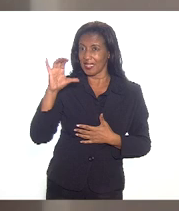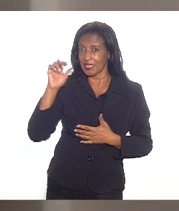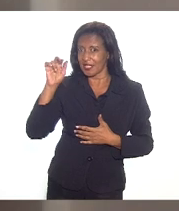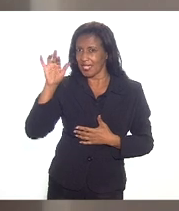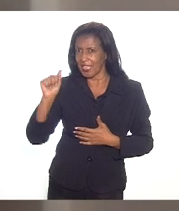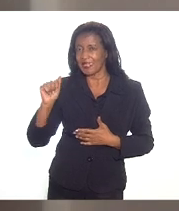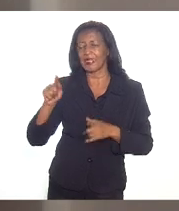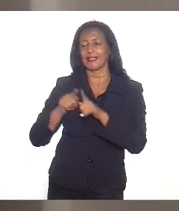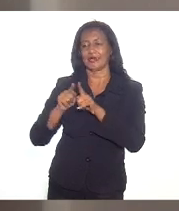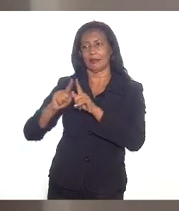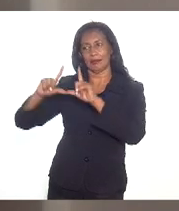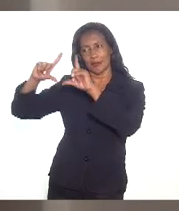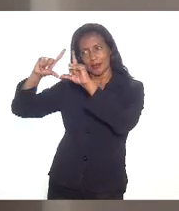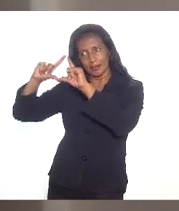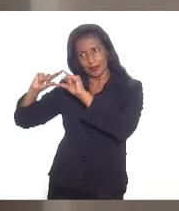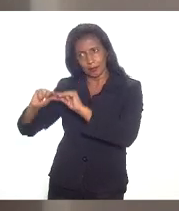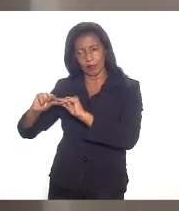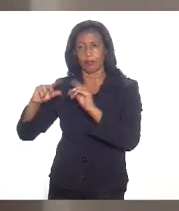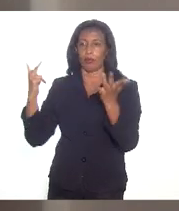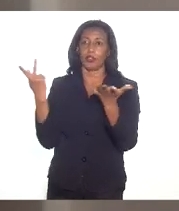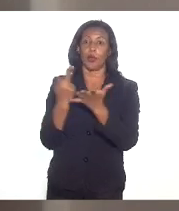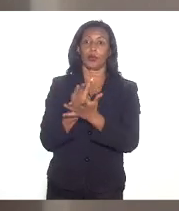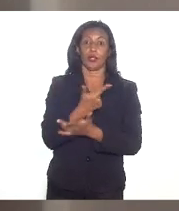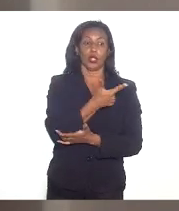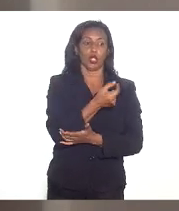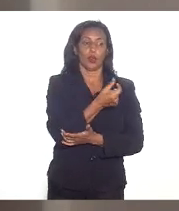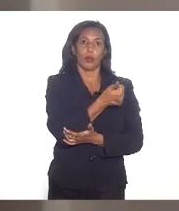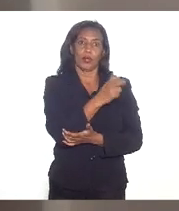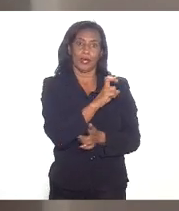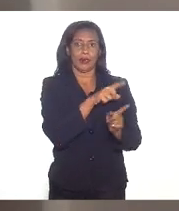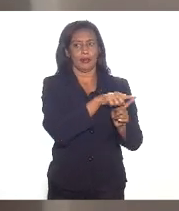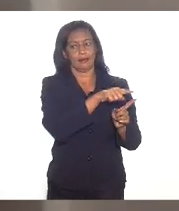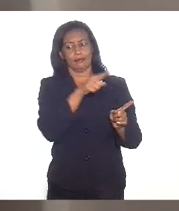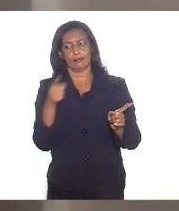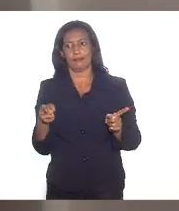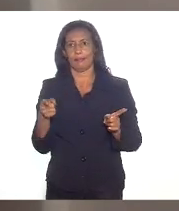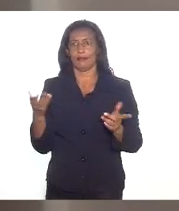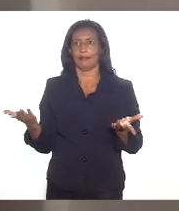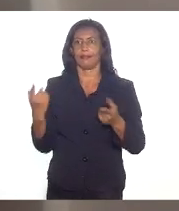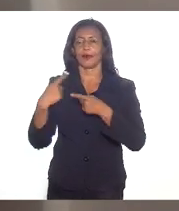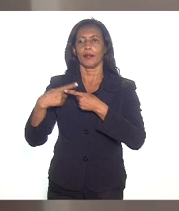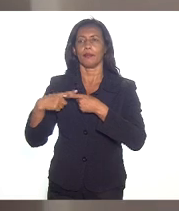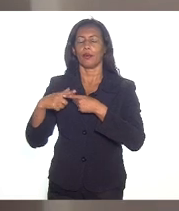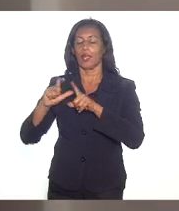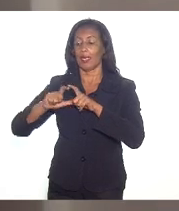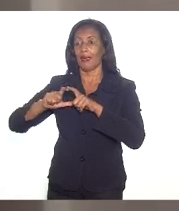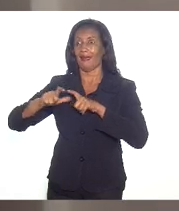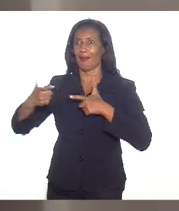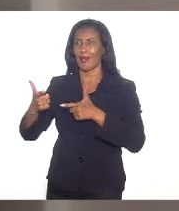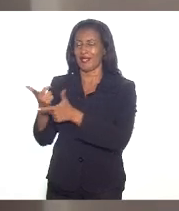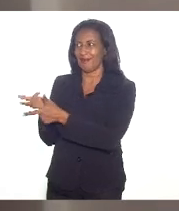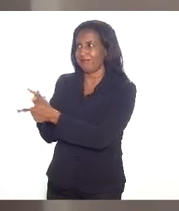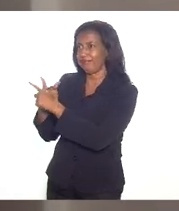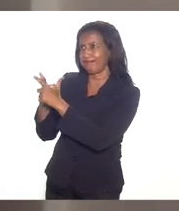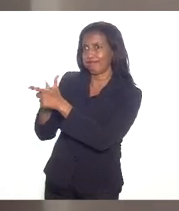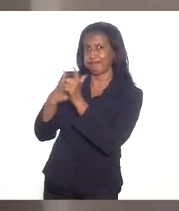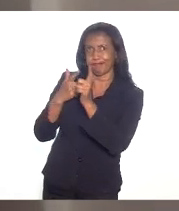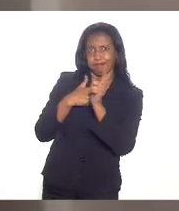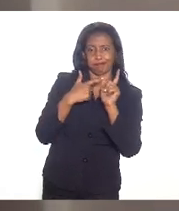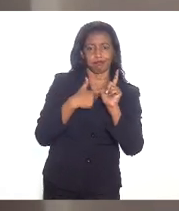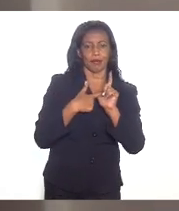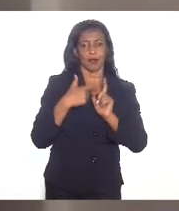que proporcionalmente. Foi isso que ocorreu desde 2015. Né? Por quê? Porque aumenta a inadimplência, a